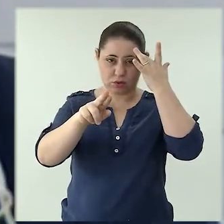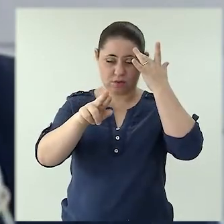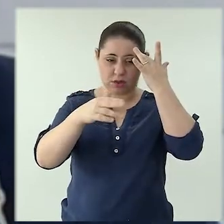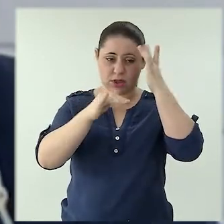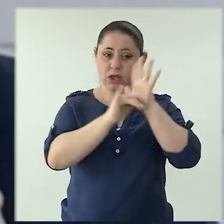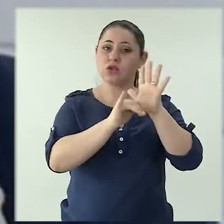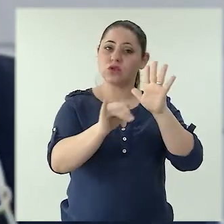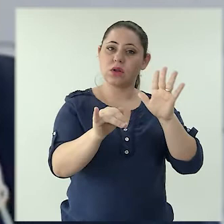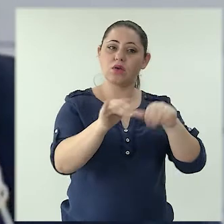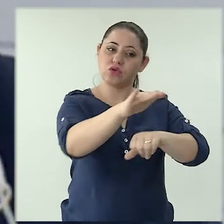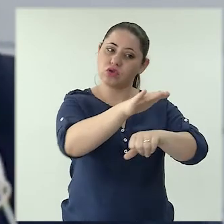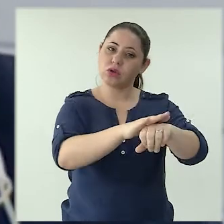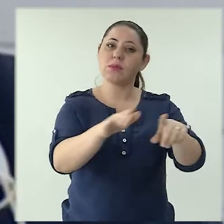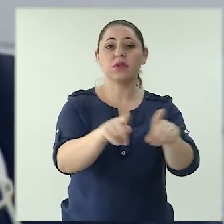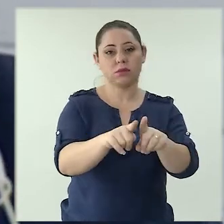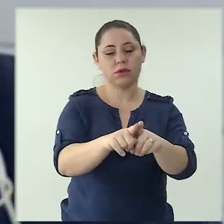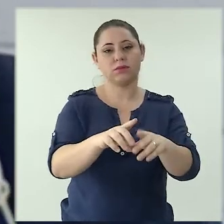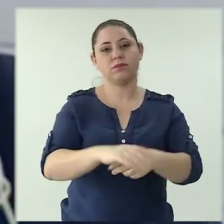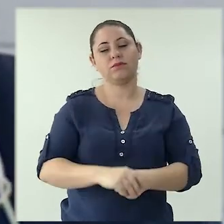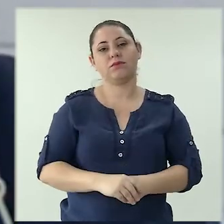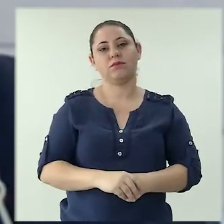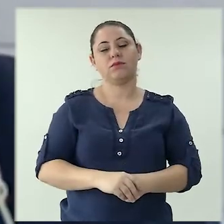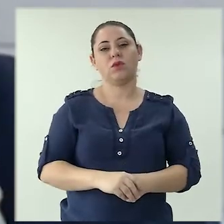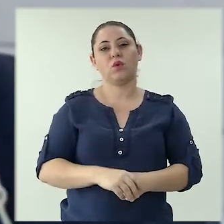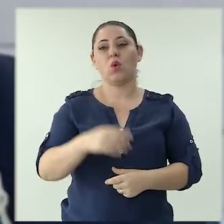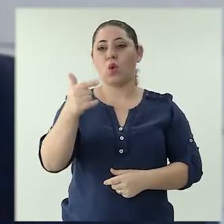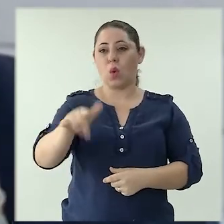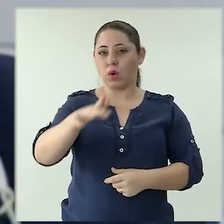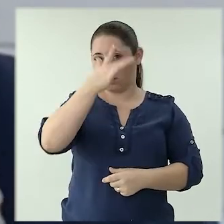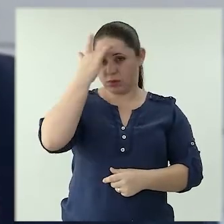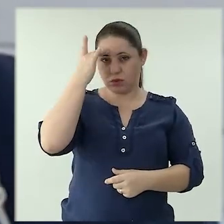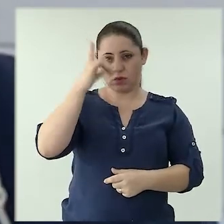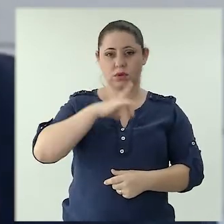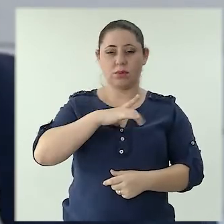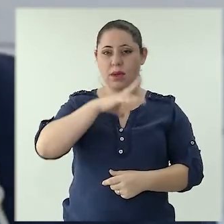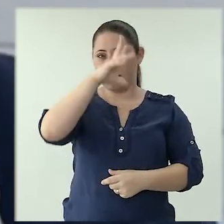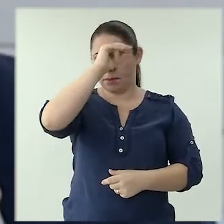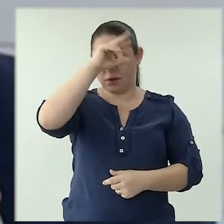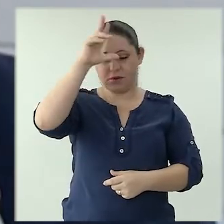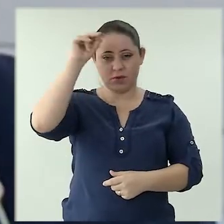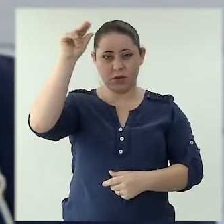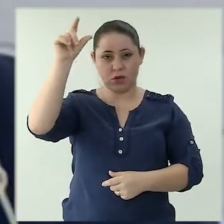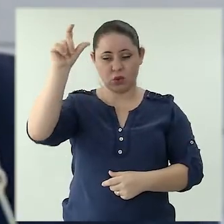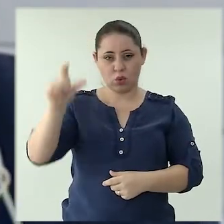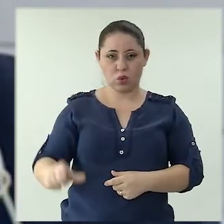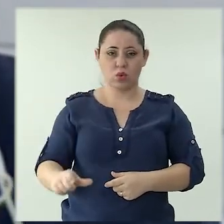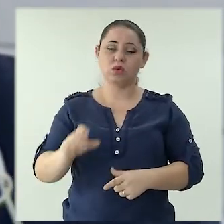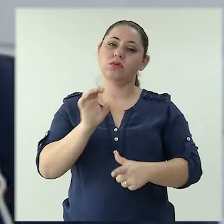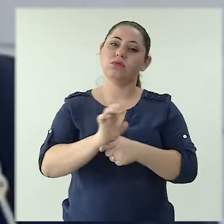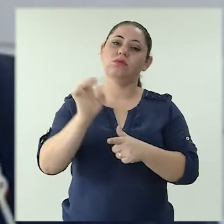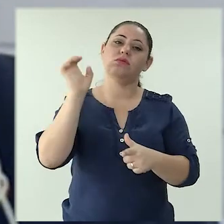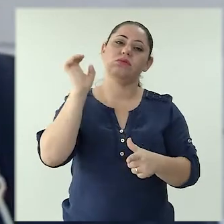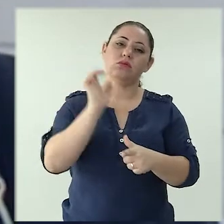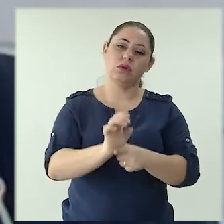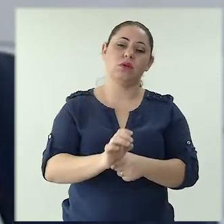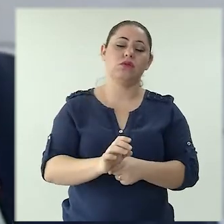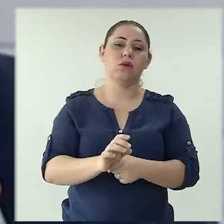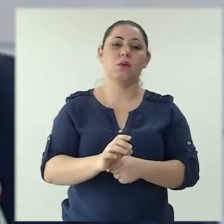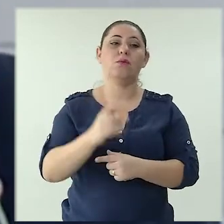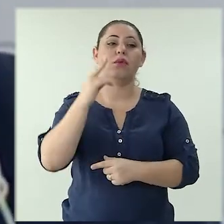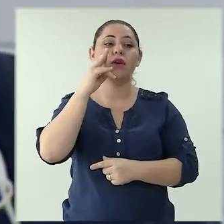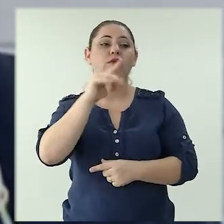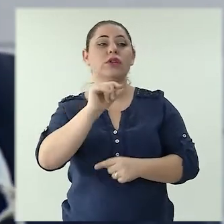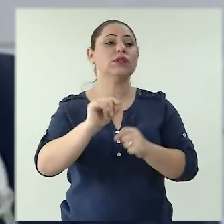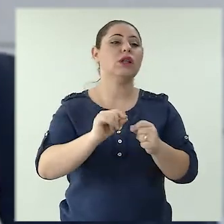ser intimado por edital também. Outros que serão intimados são a prefeitura e o estado, para que verifique se existe